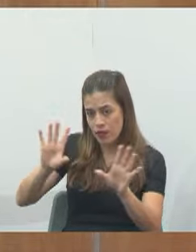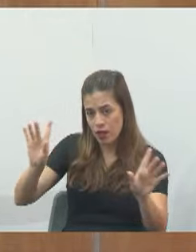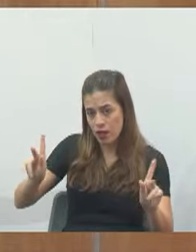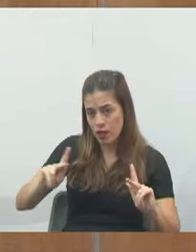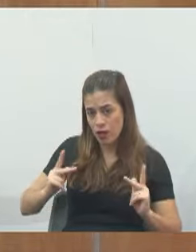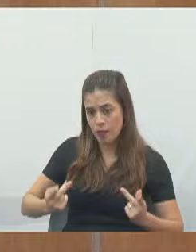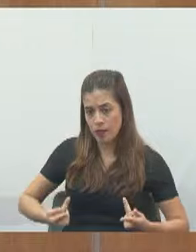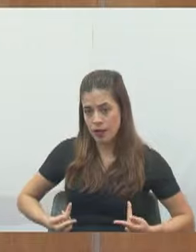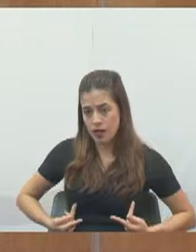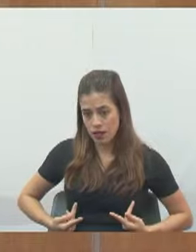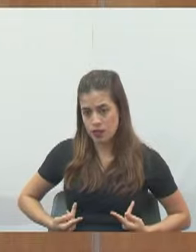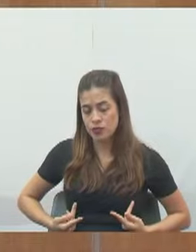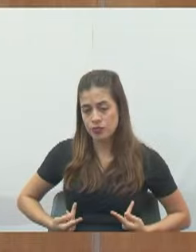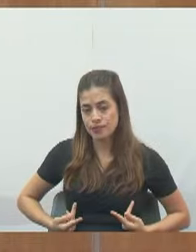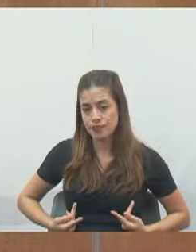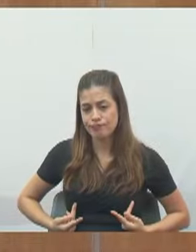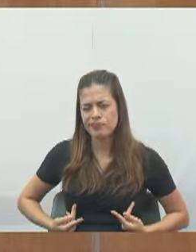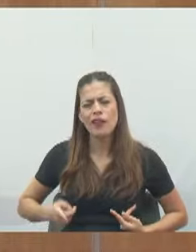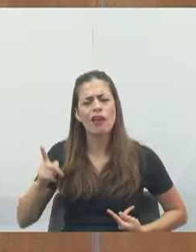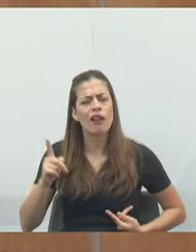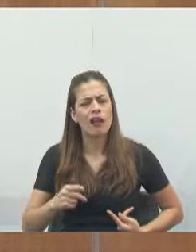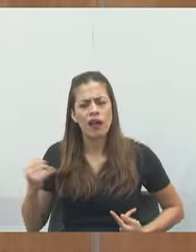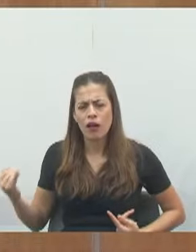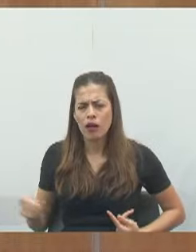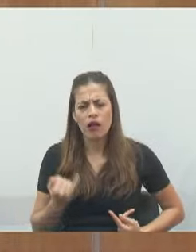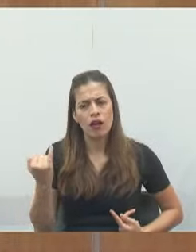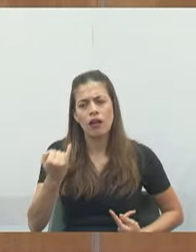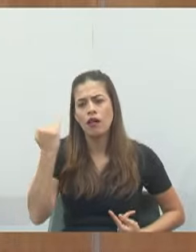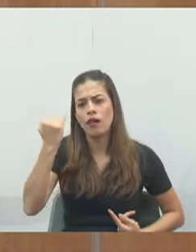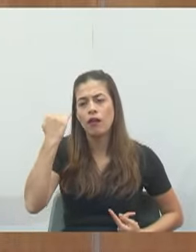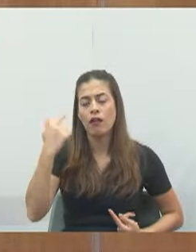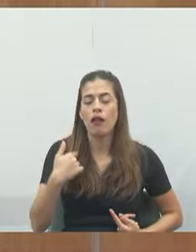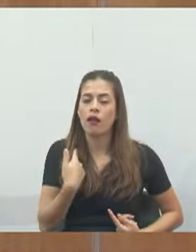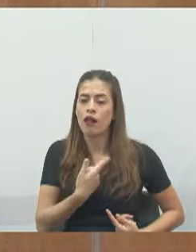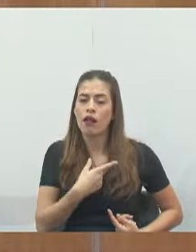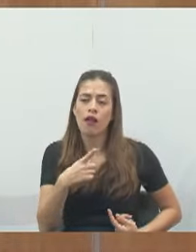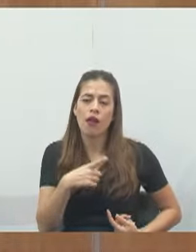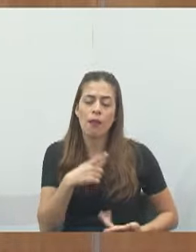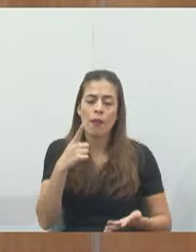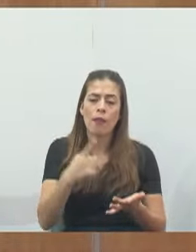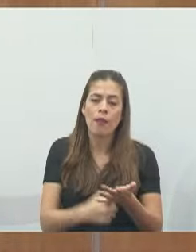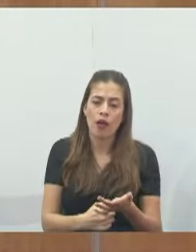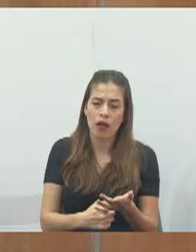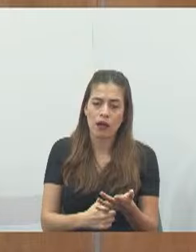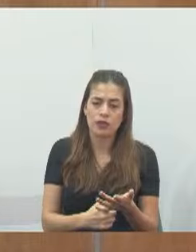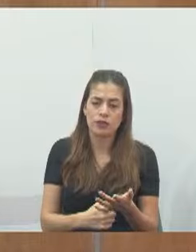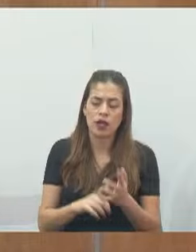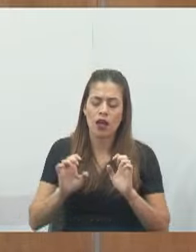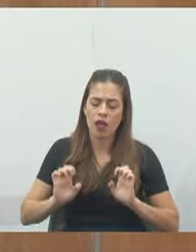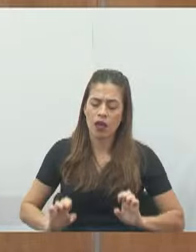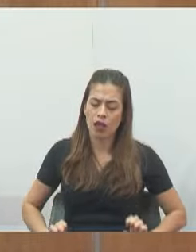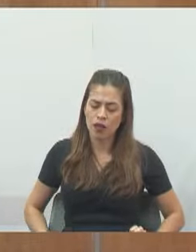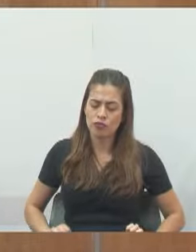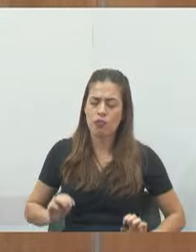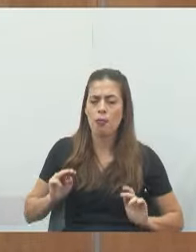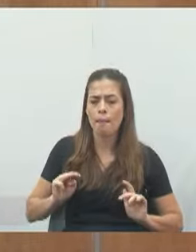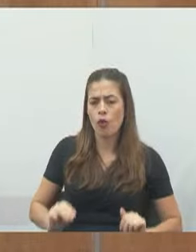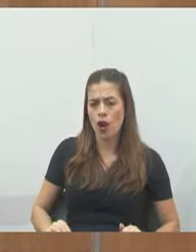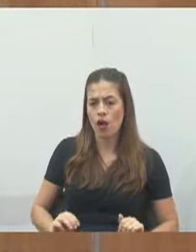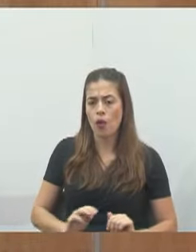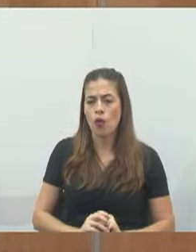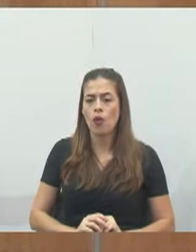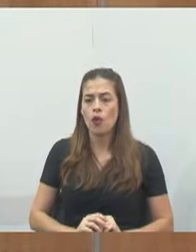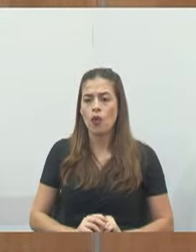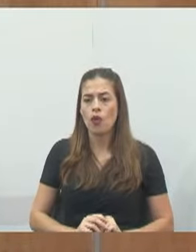humanidade, né? Então, é muito importante nós termos esse compromisso ético e moral da